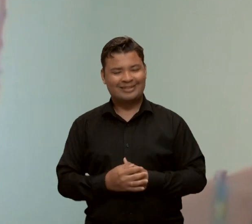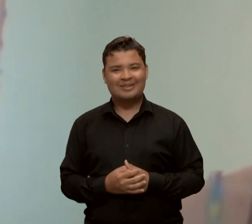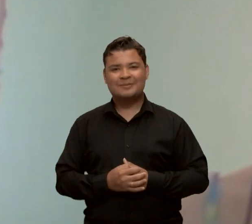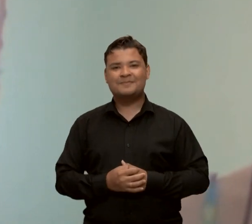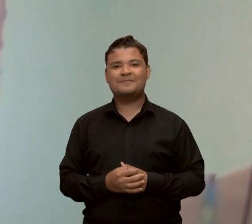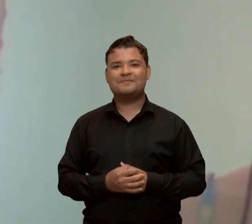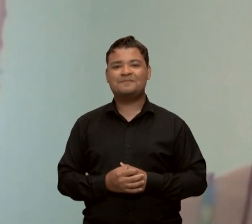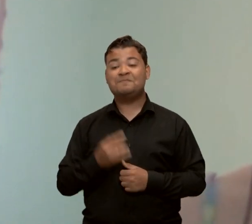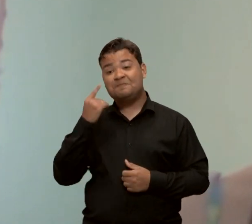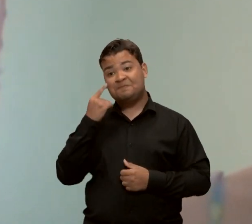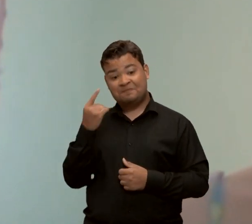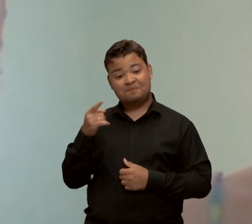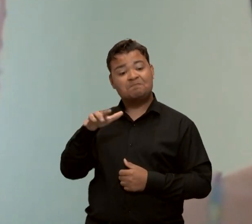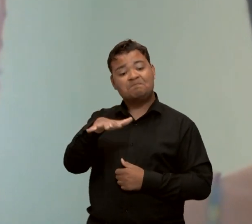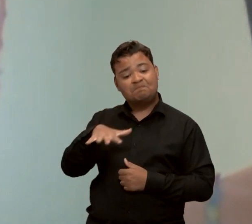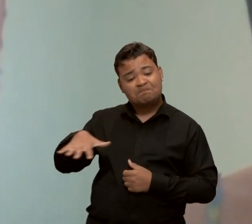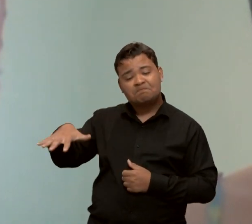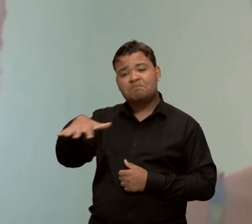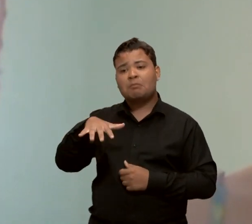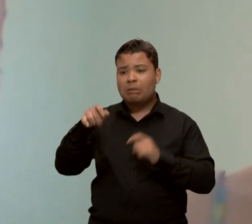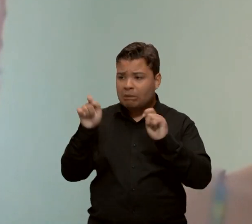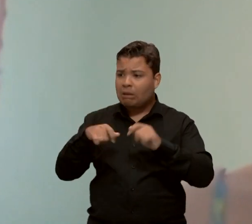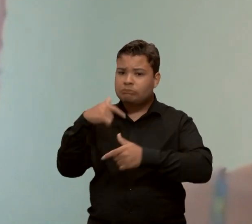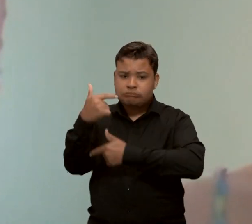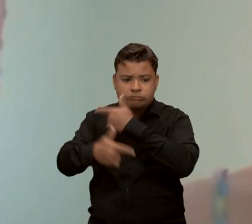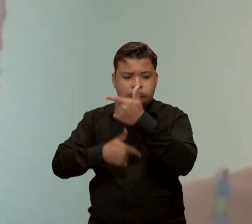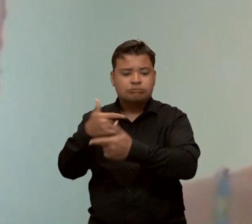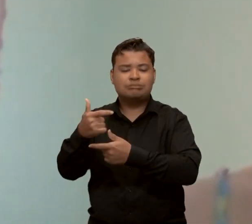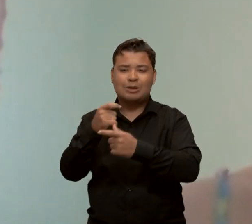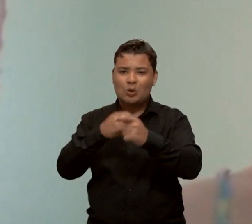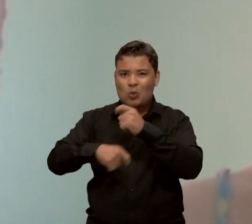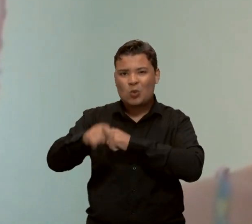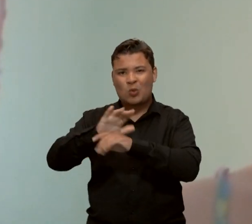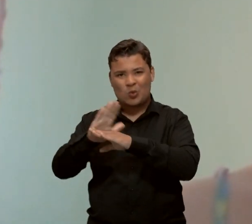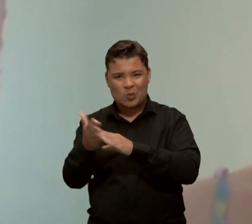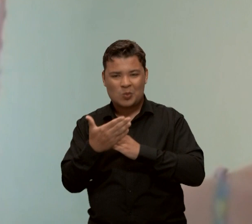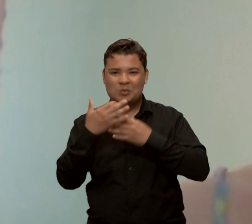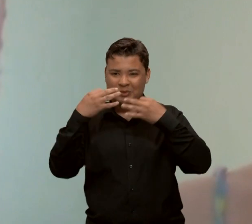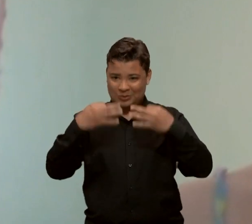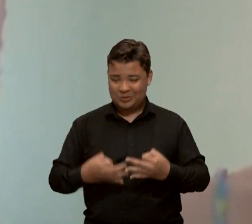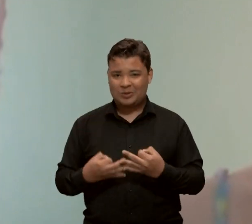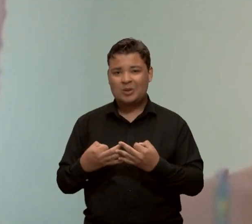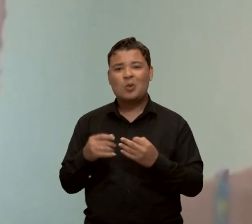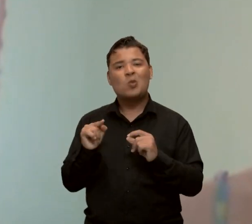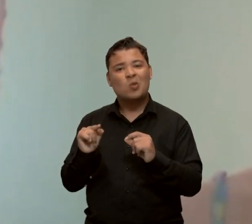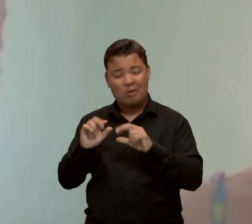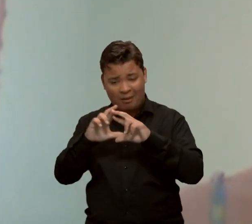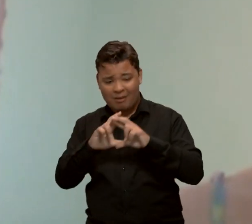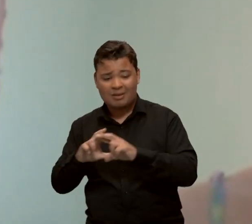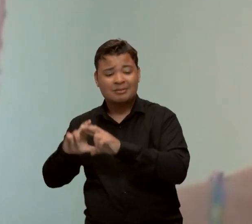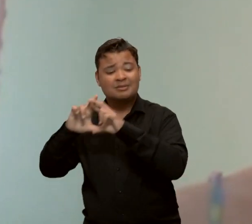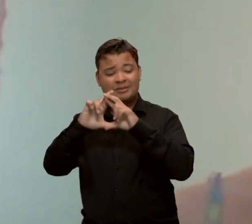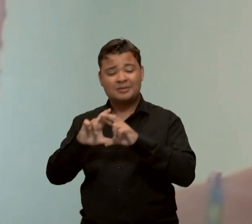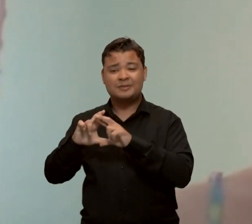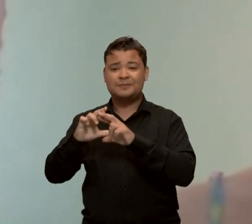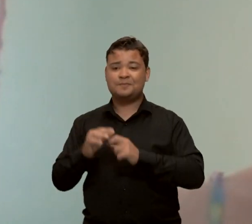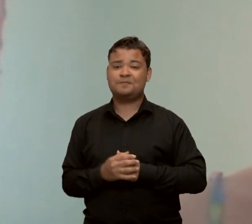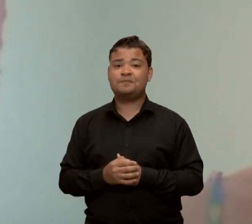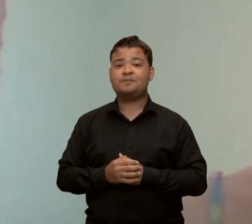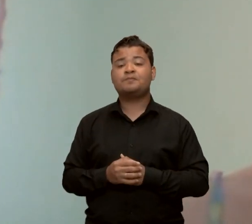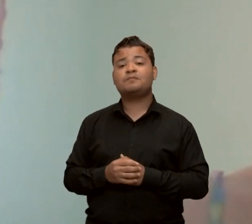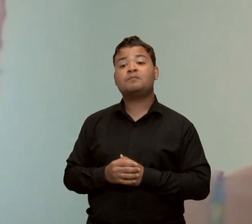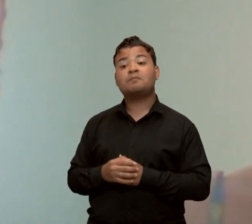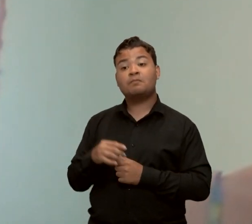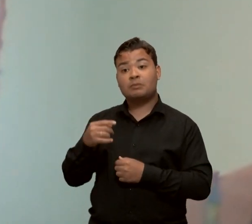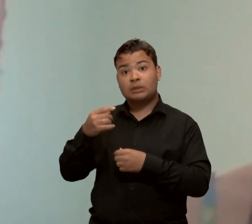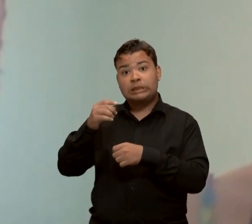essa é uma das áreas possíveis de atuação, a reciclagem. Em Goiás é um dos